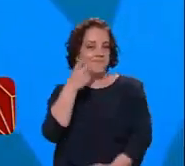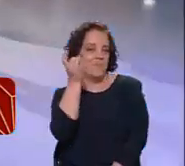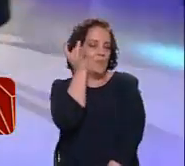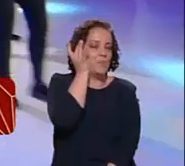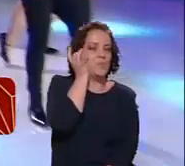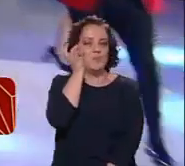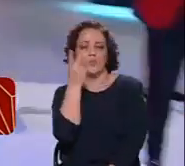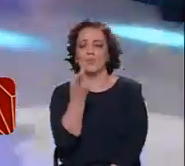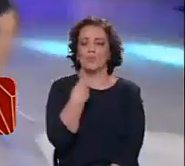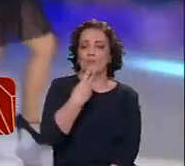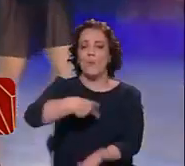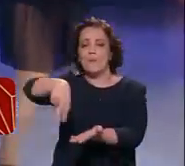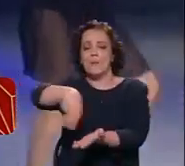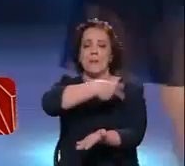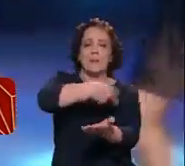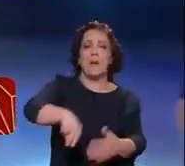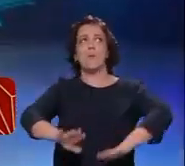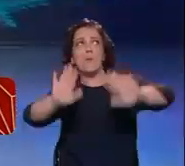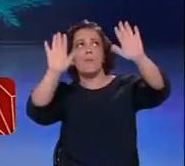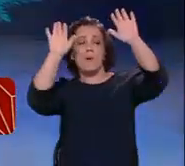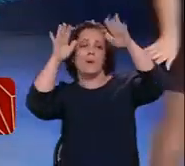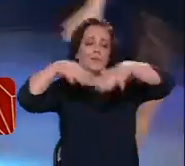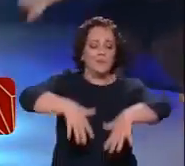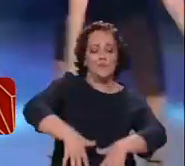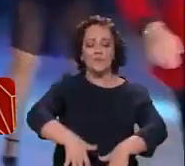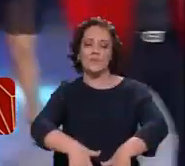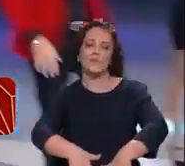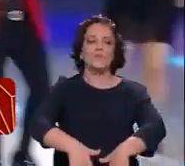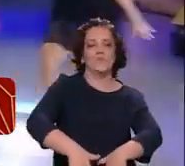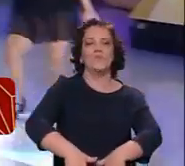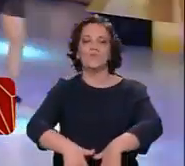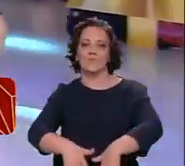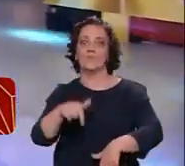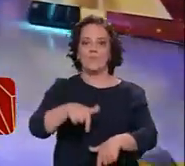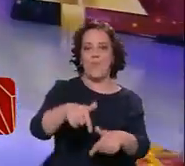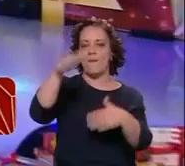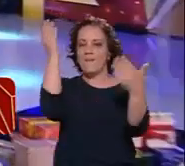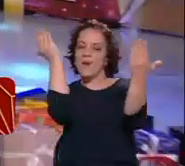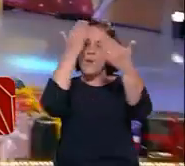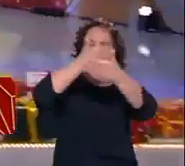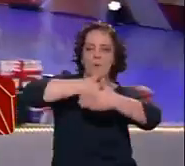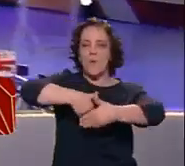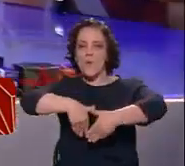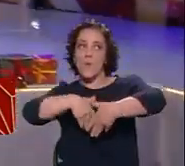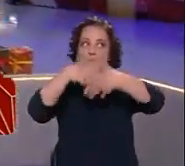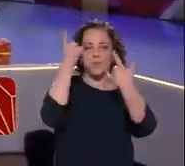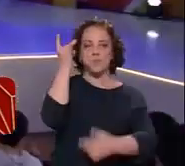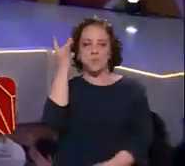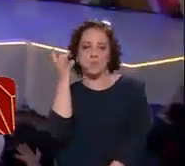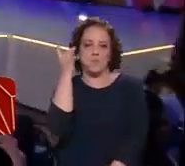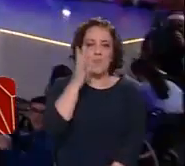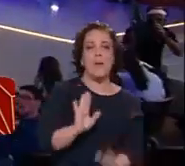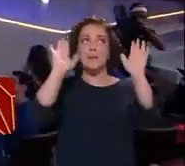cambalacho. Nós dois naquela pista, mãos em cima e em baixo. Esta noite vai haver cambalacho.